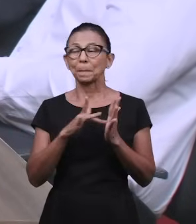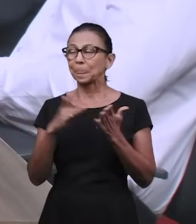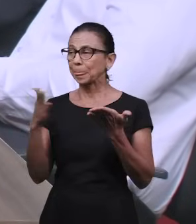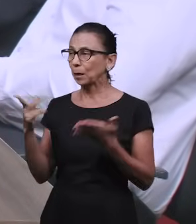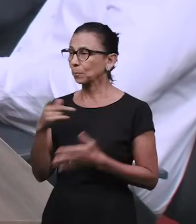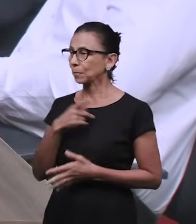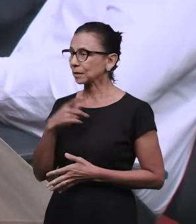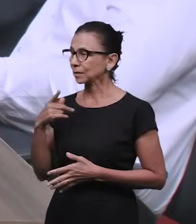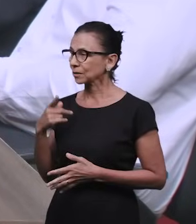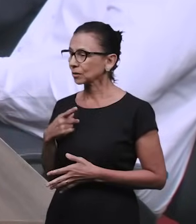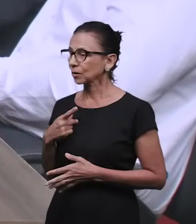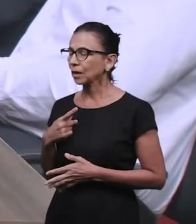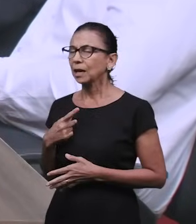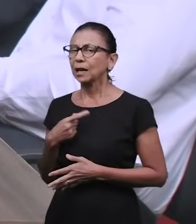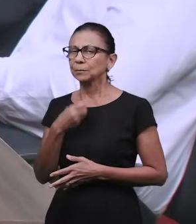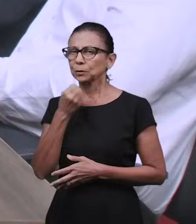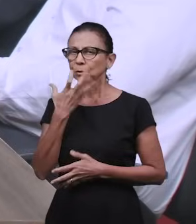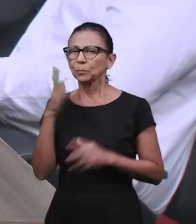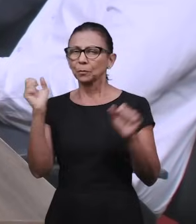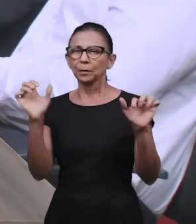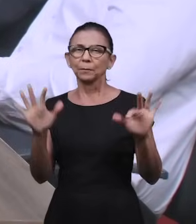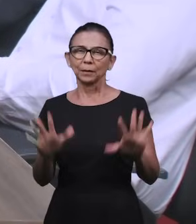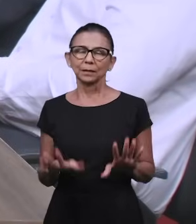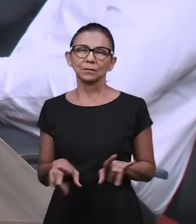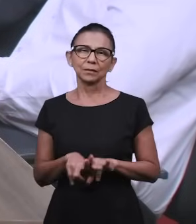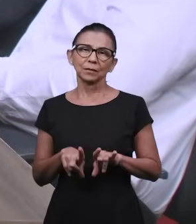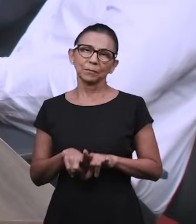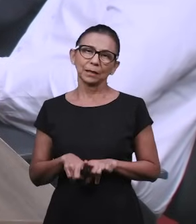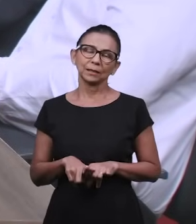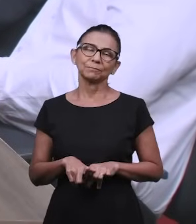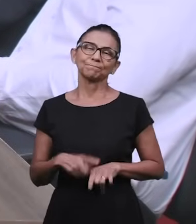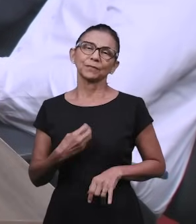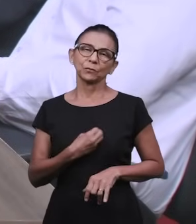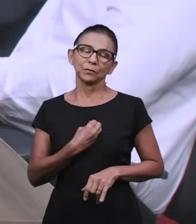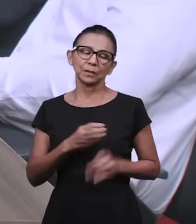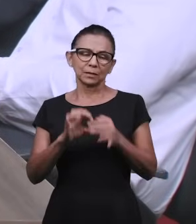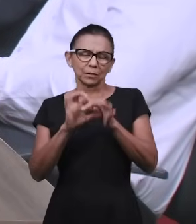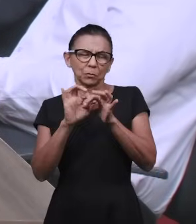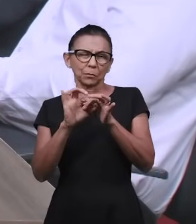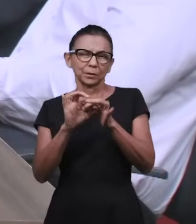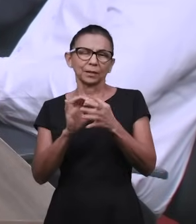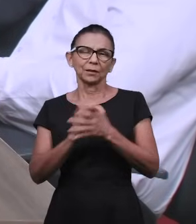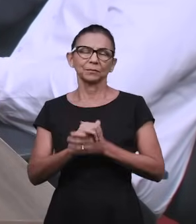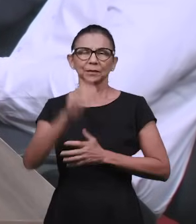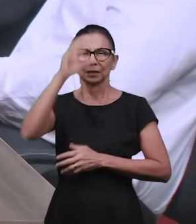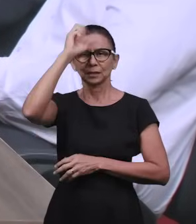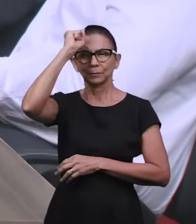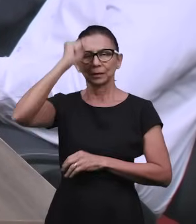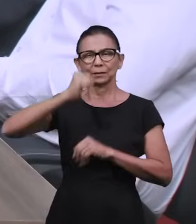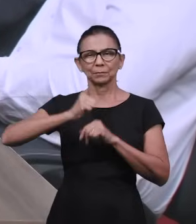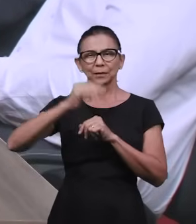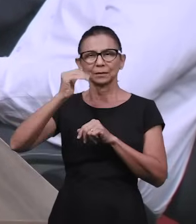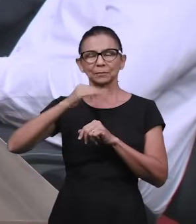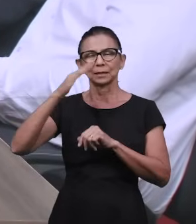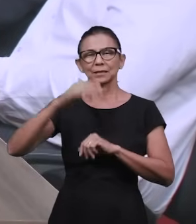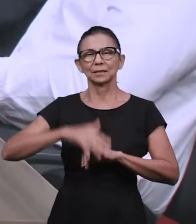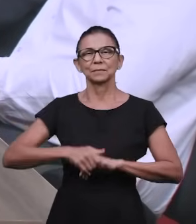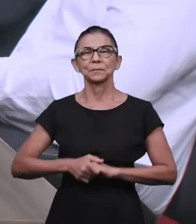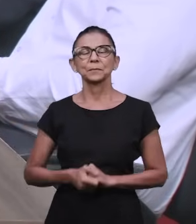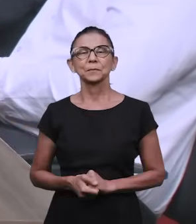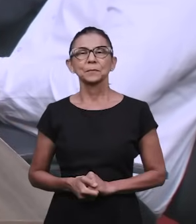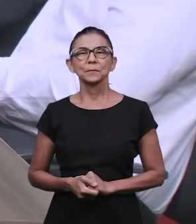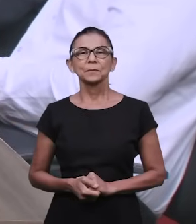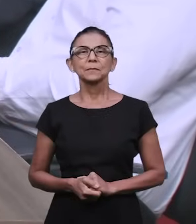grande bênção também poder estar vivendo esse momento aqui de comunhão com os irmãos, de aprendizado, né? Amém. Para nós é uma grande bênção. Glória